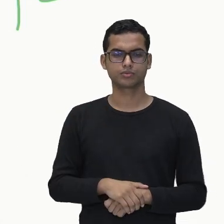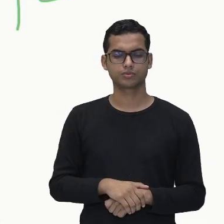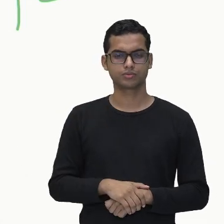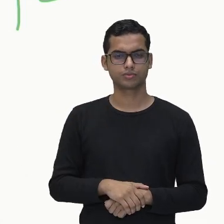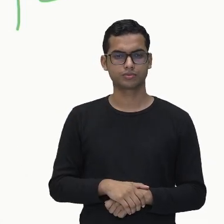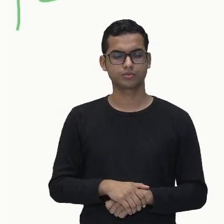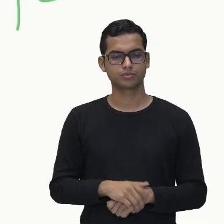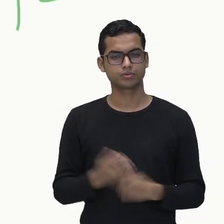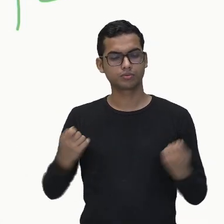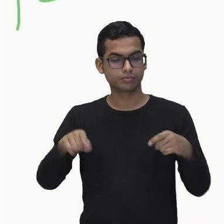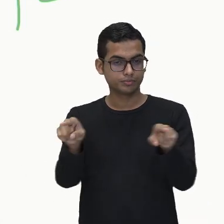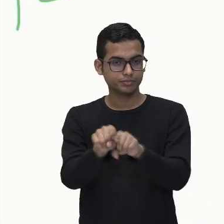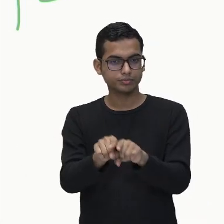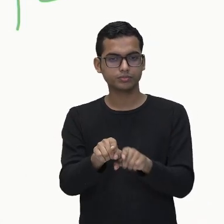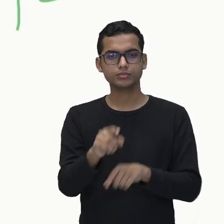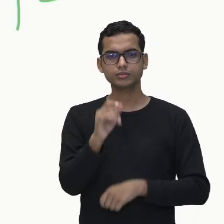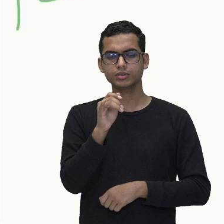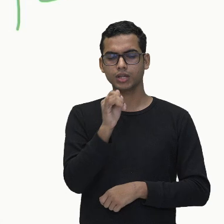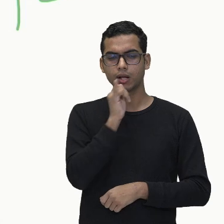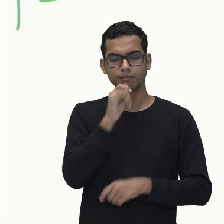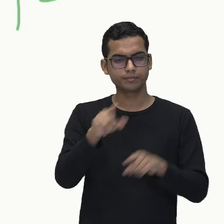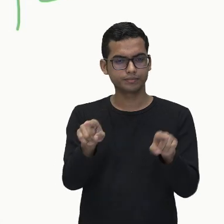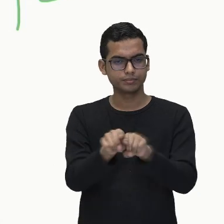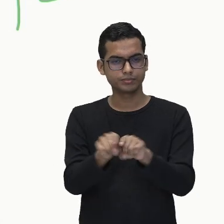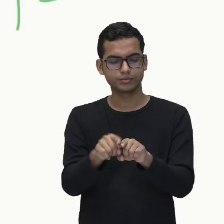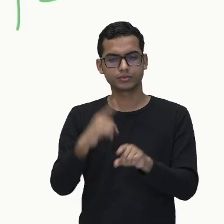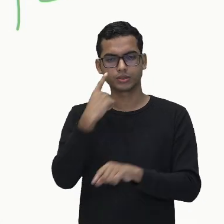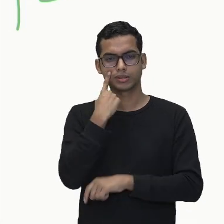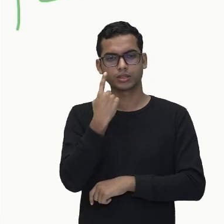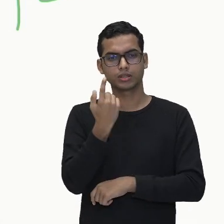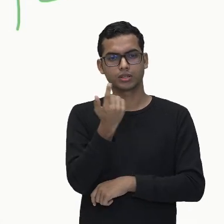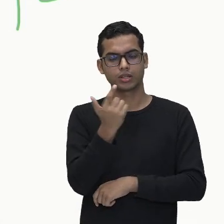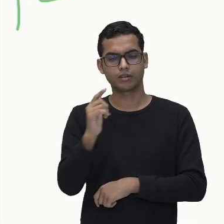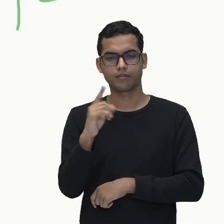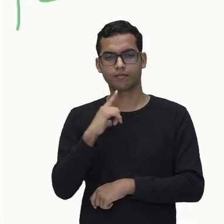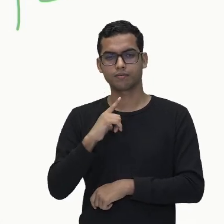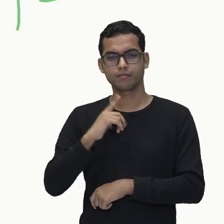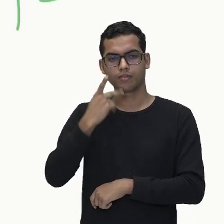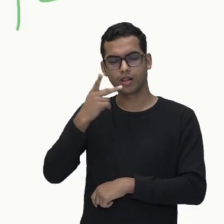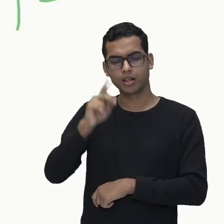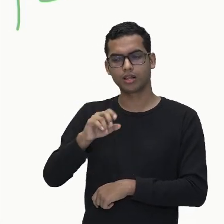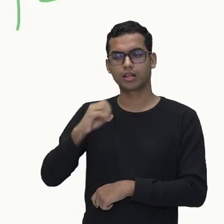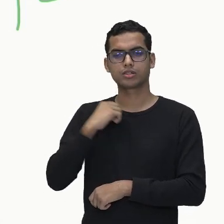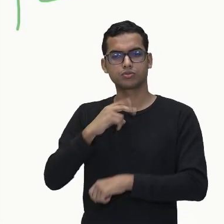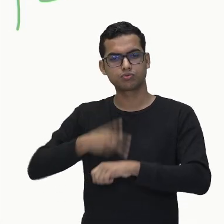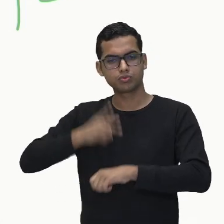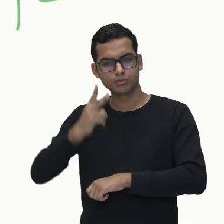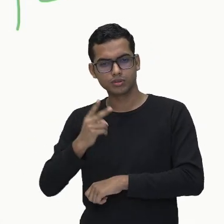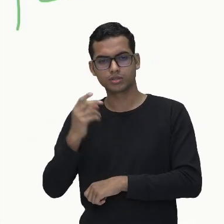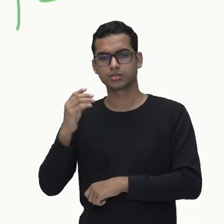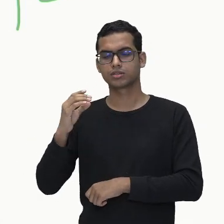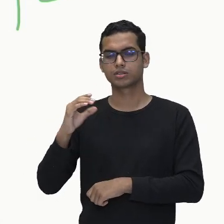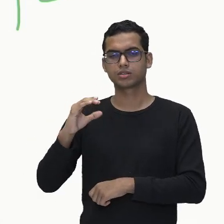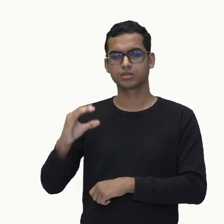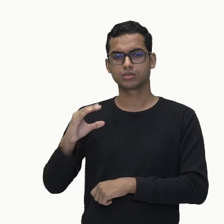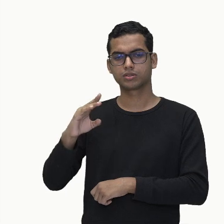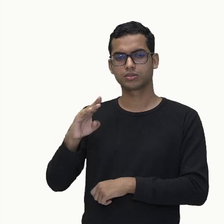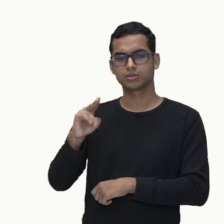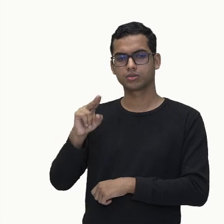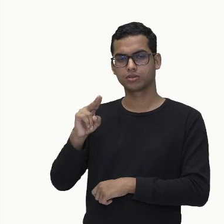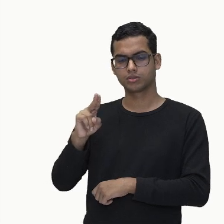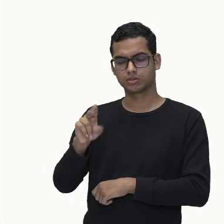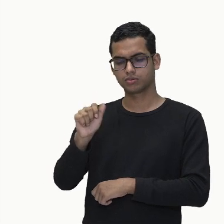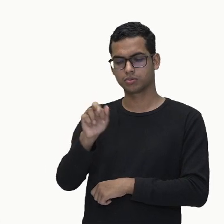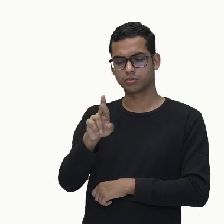Mas também eu posso dizer são as 12:4 ou seja 1/4 de 1 hora perceberam interessante né